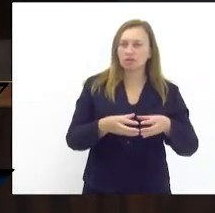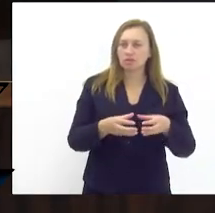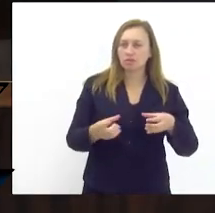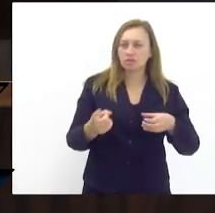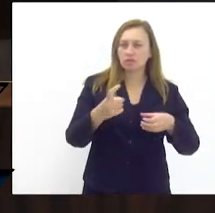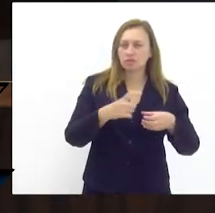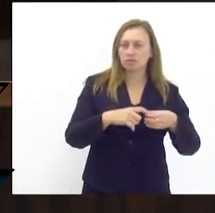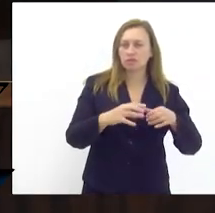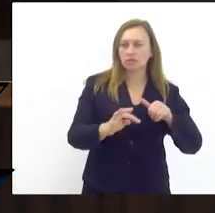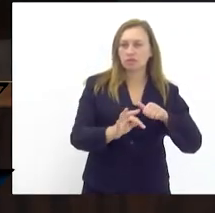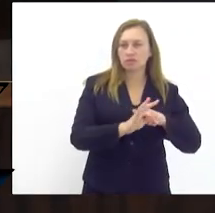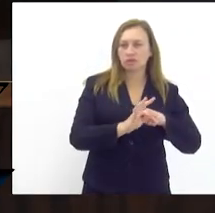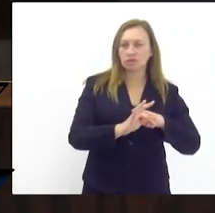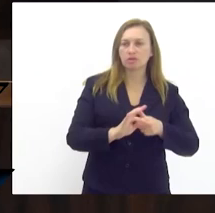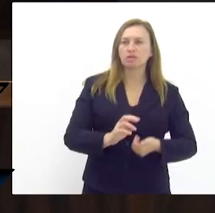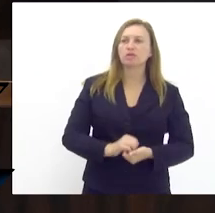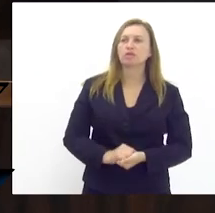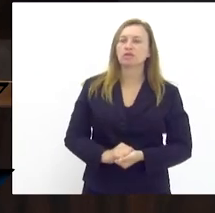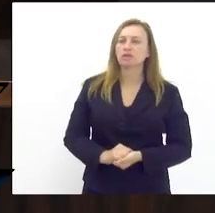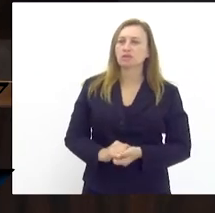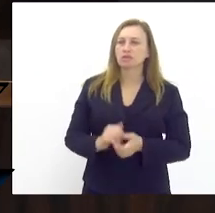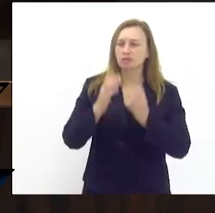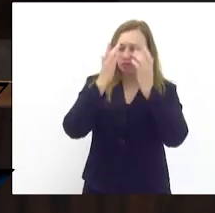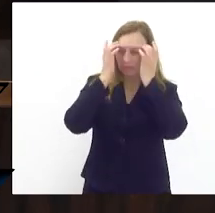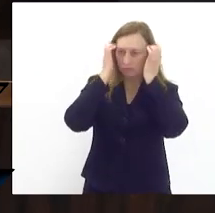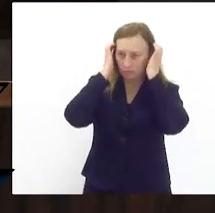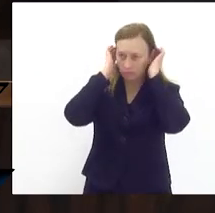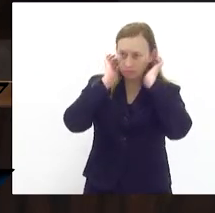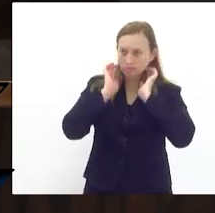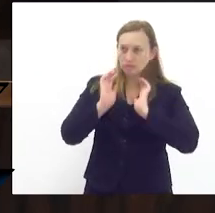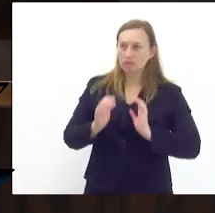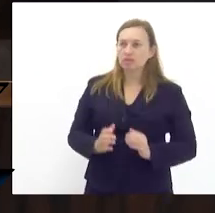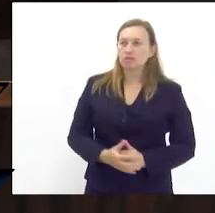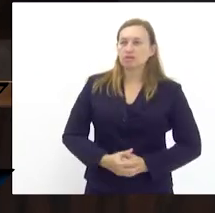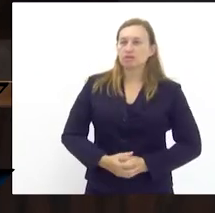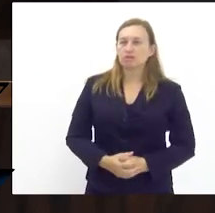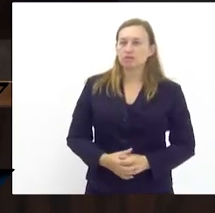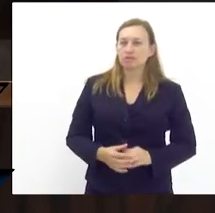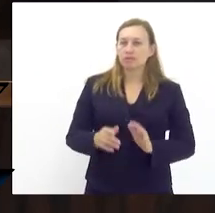técnicas projeto de lei